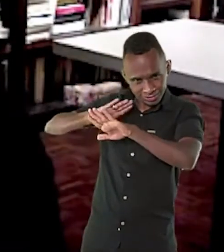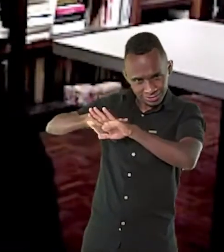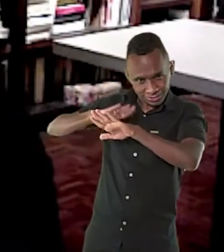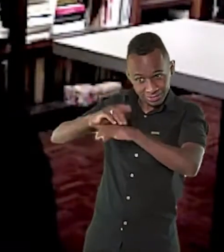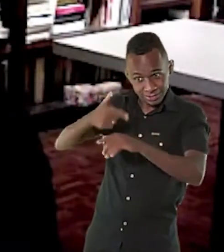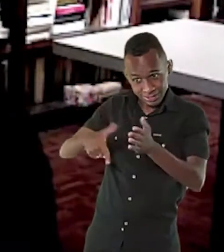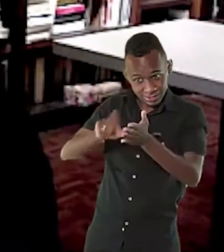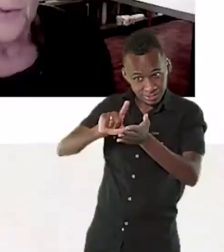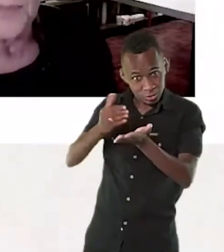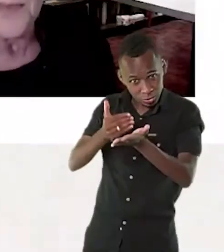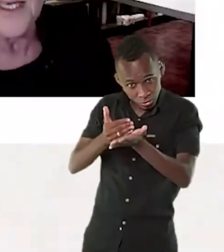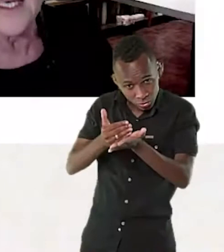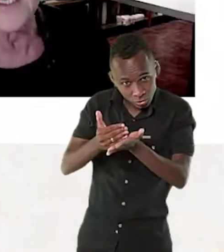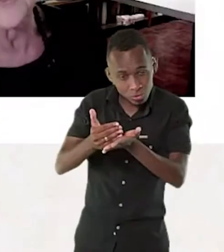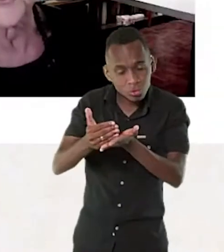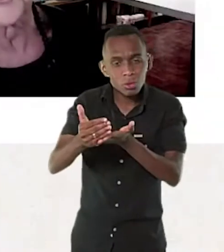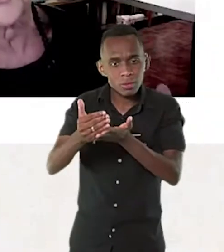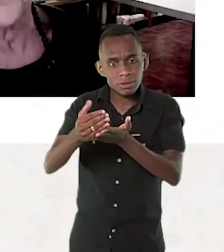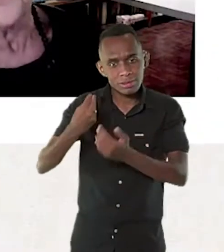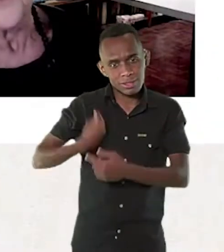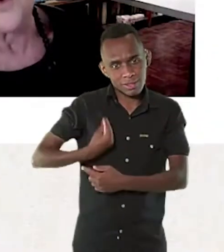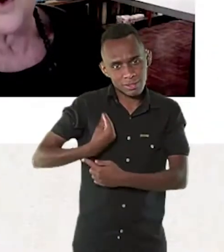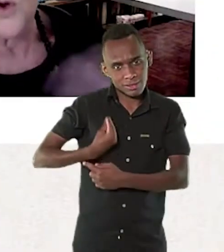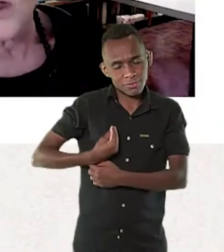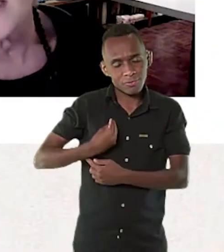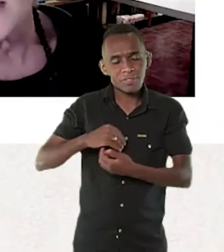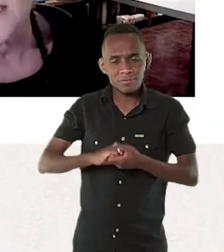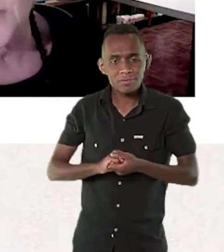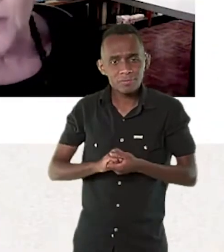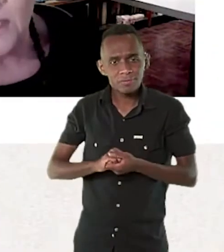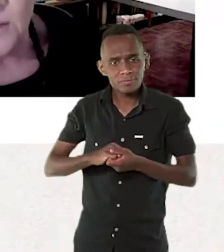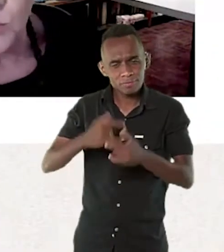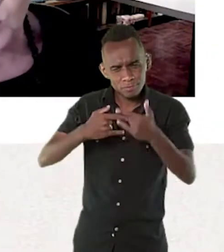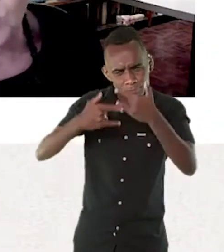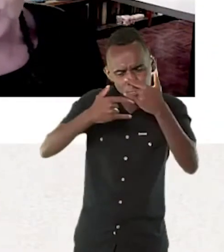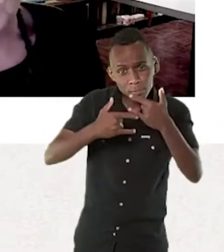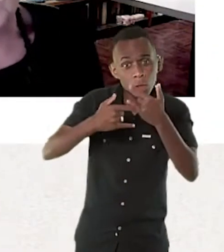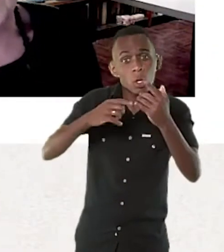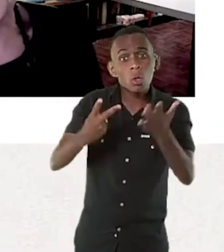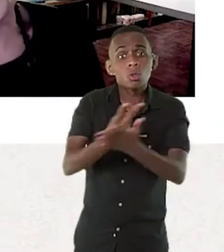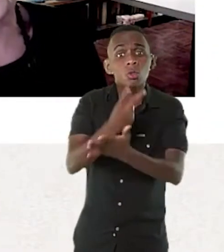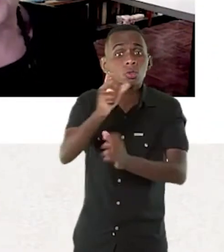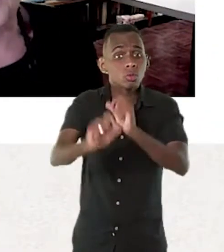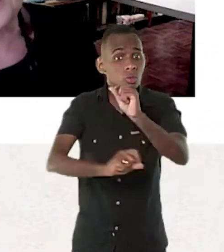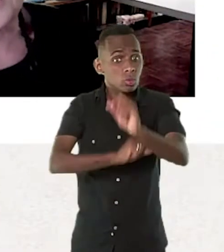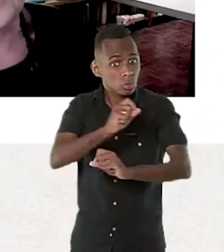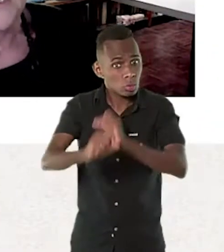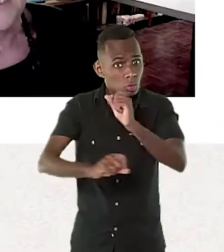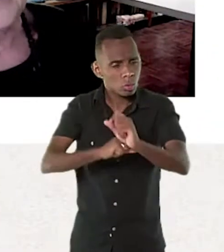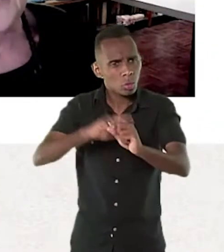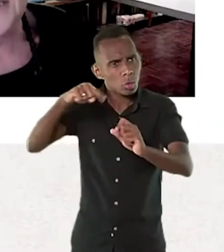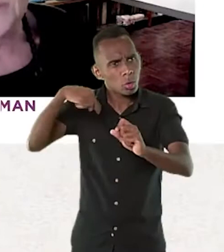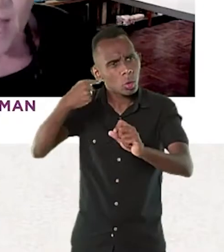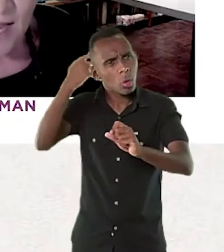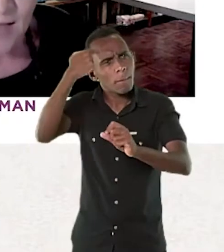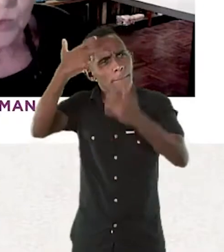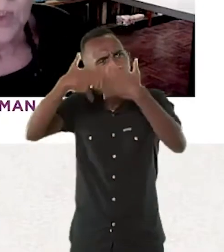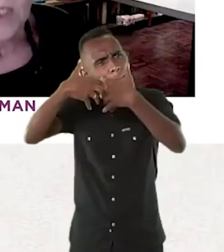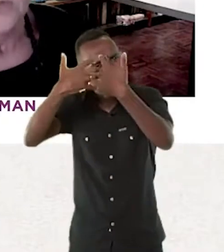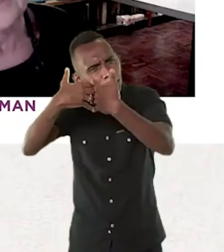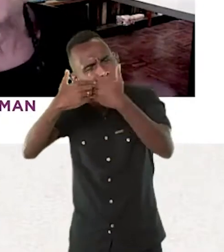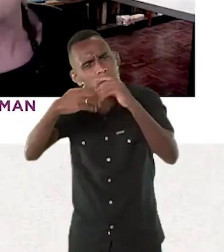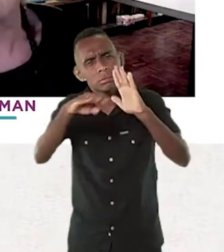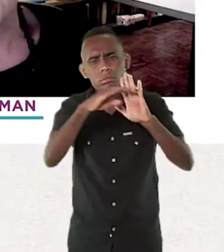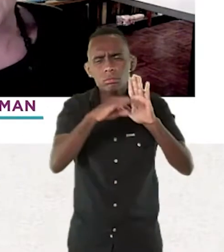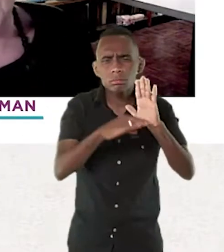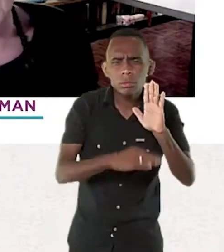de entrar ao vivo, que isso coloca em questão todo um repertório